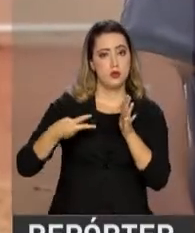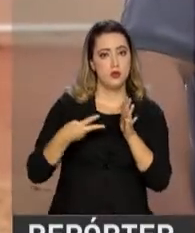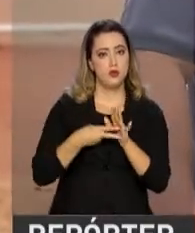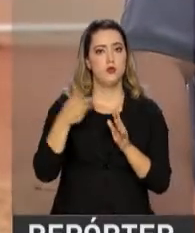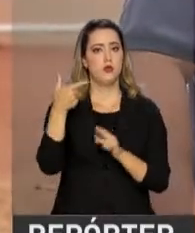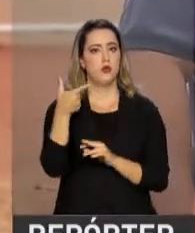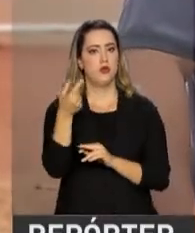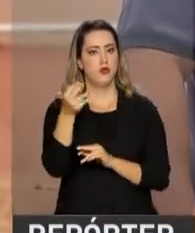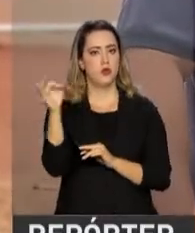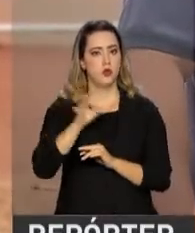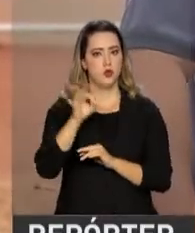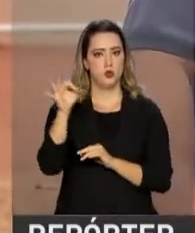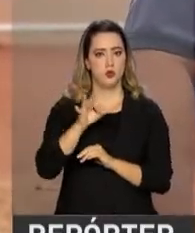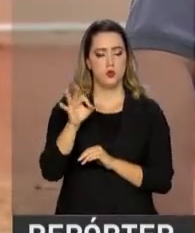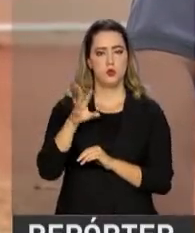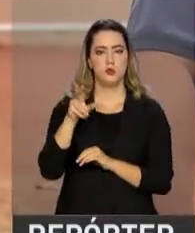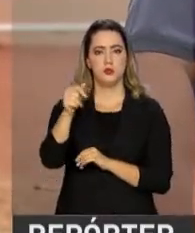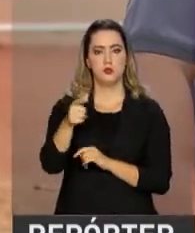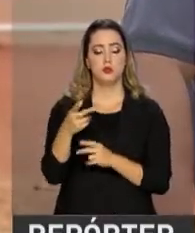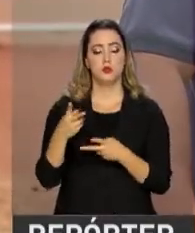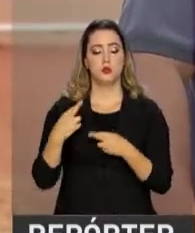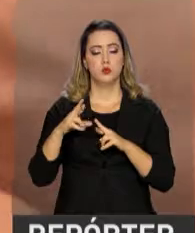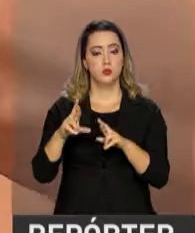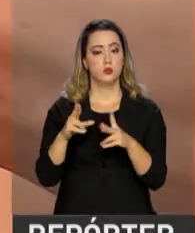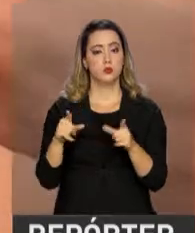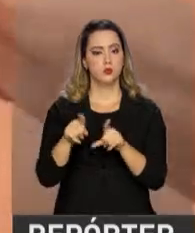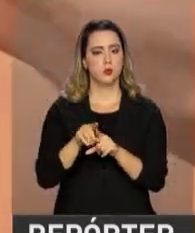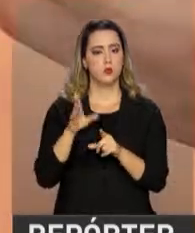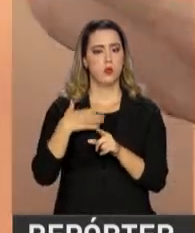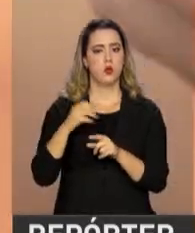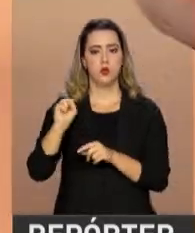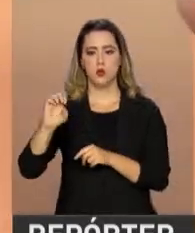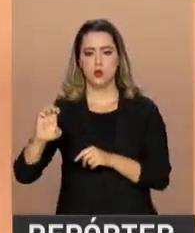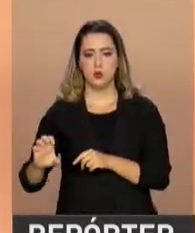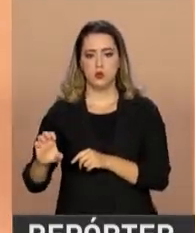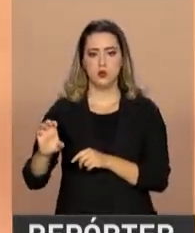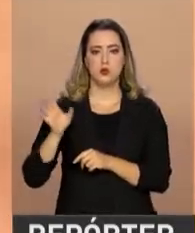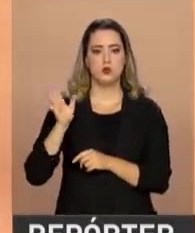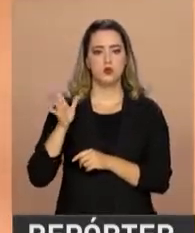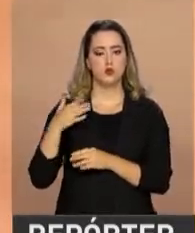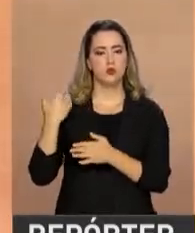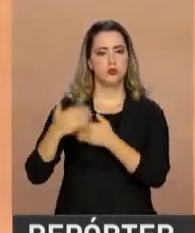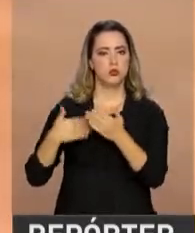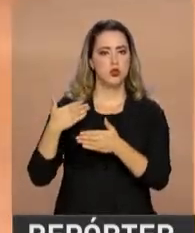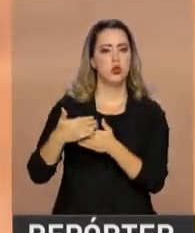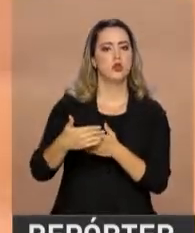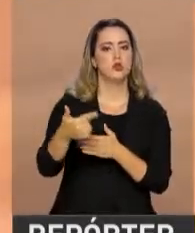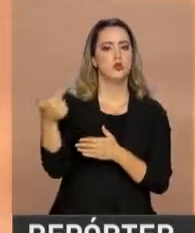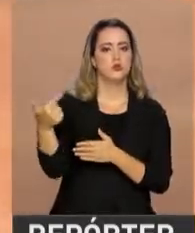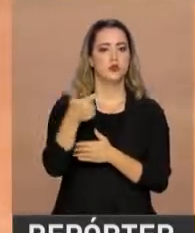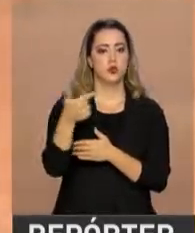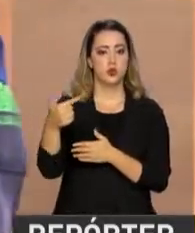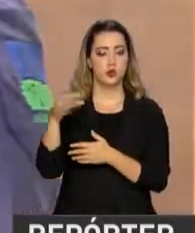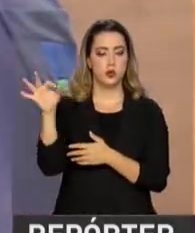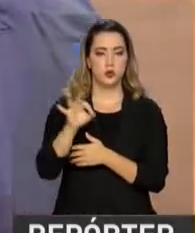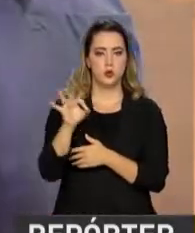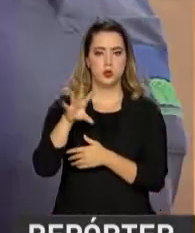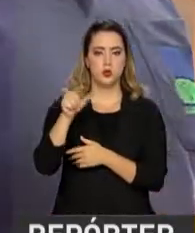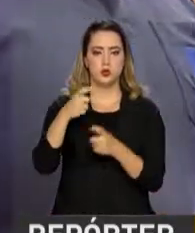20% do total estimado. Na região sudeste, o trabalho está mais adiantado, com cerca de 22% dos